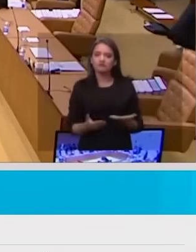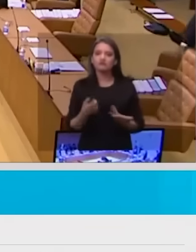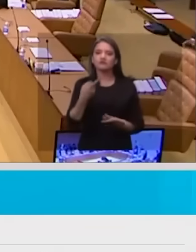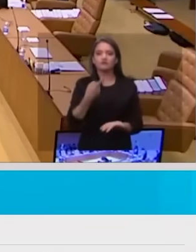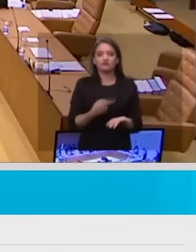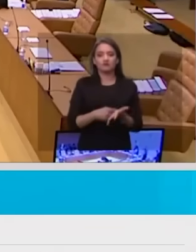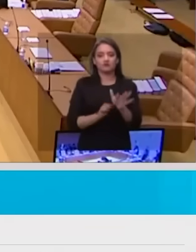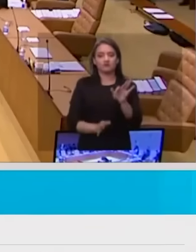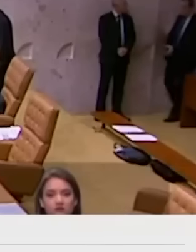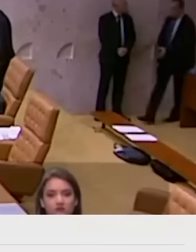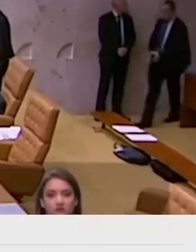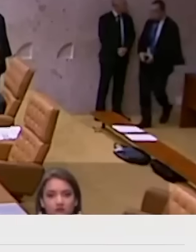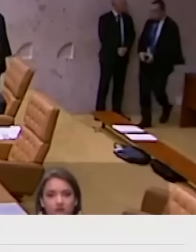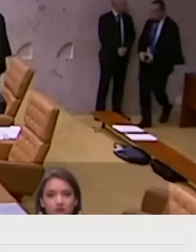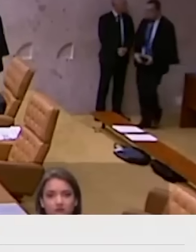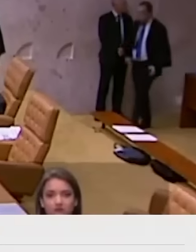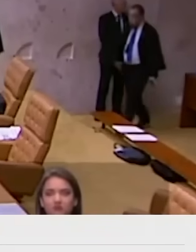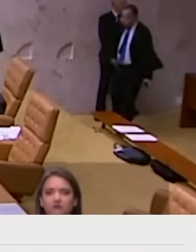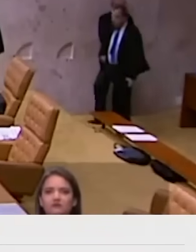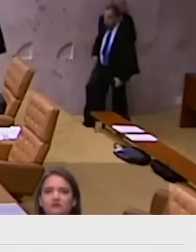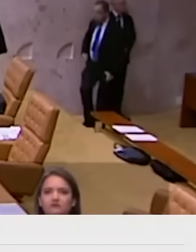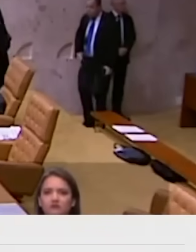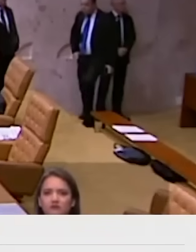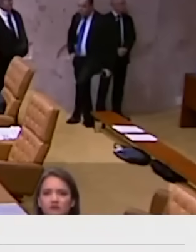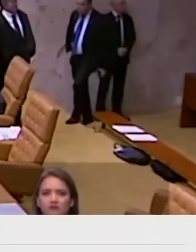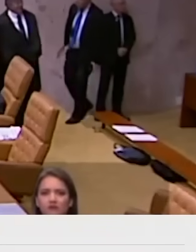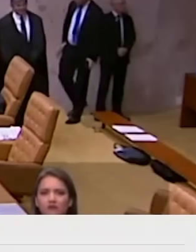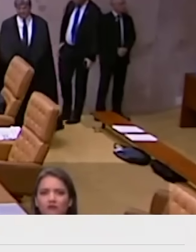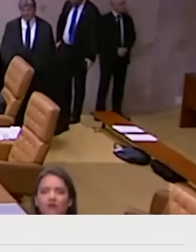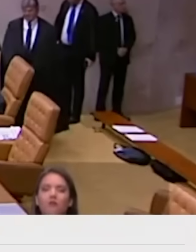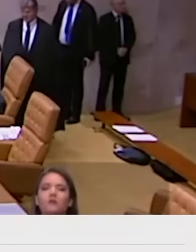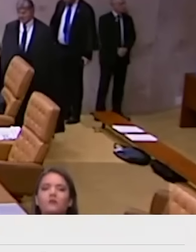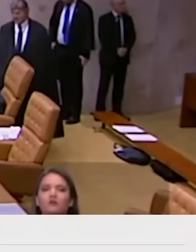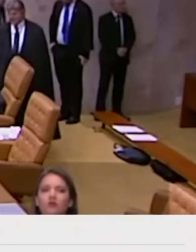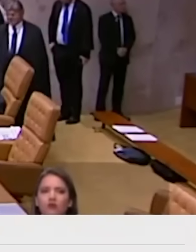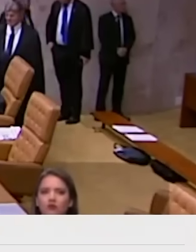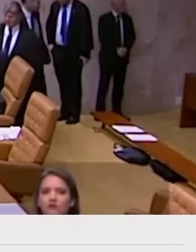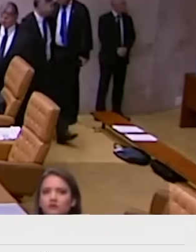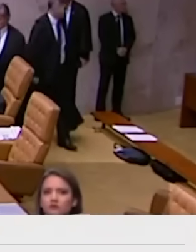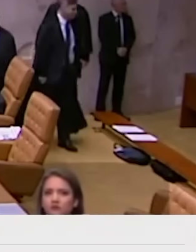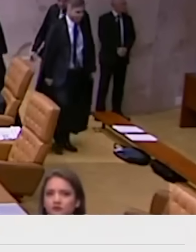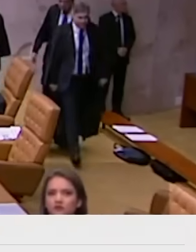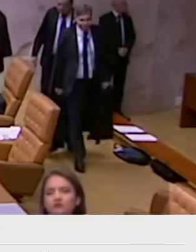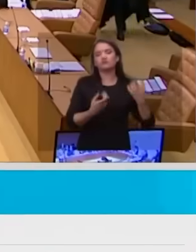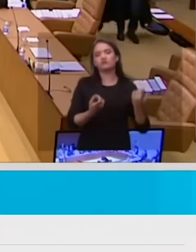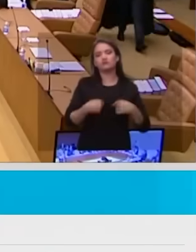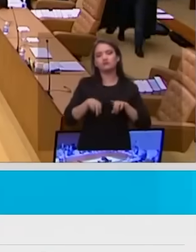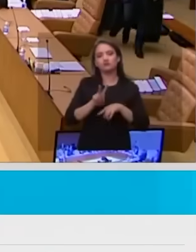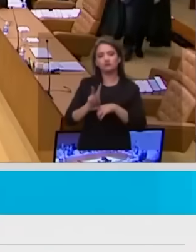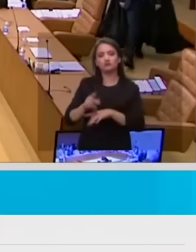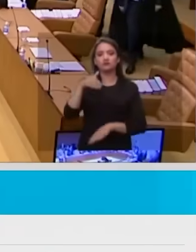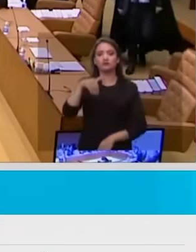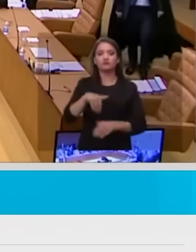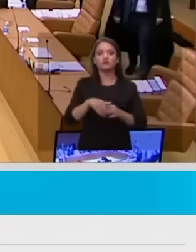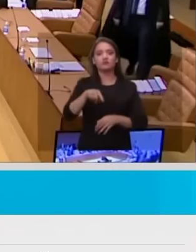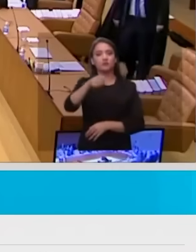que eu ouvi aqui no Congresso Nacional, sendo mais exato, no Senado Federal, que alguns não eram a favor do voto do